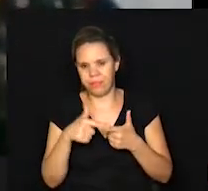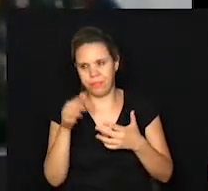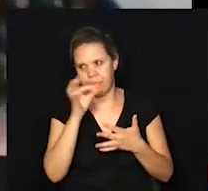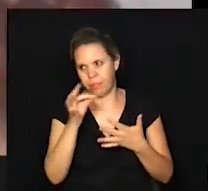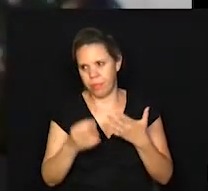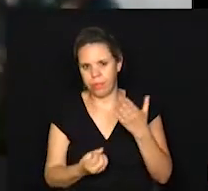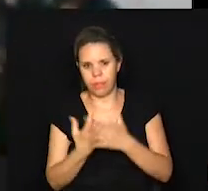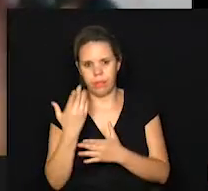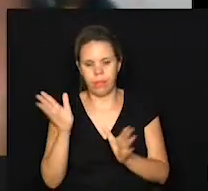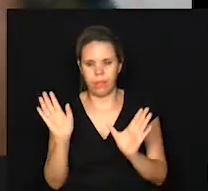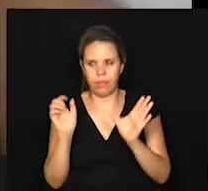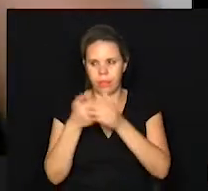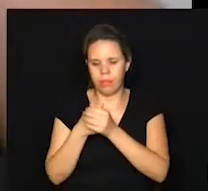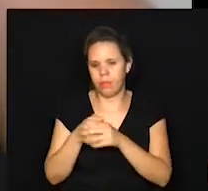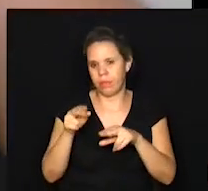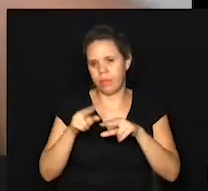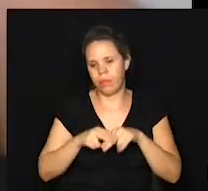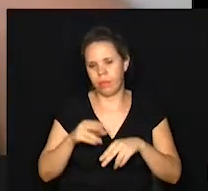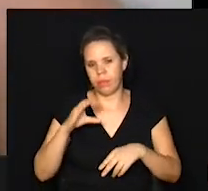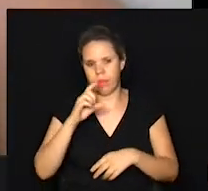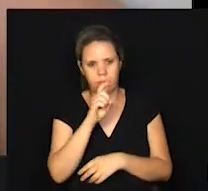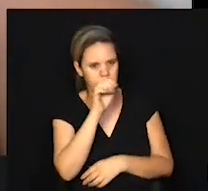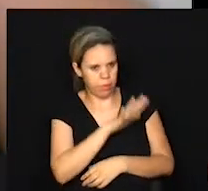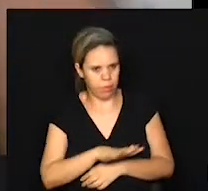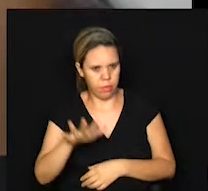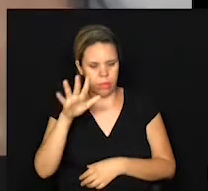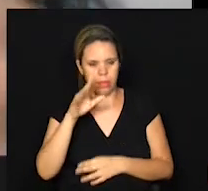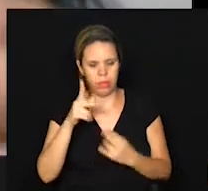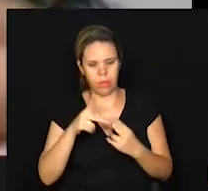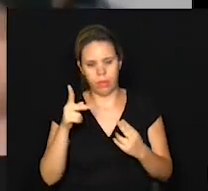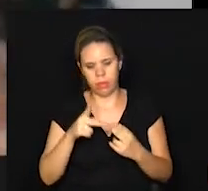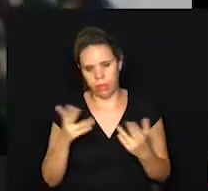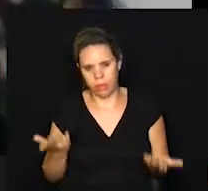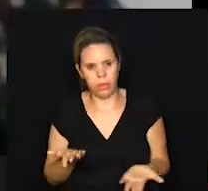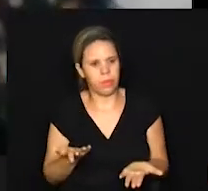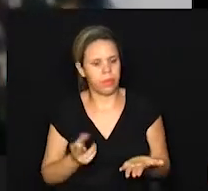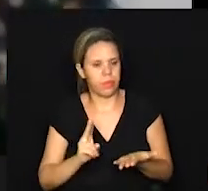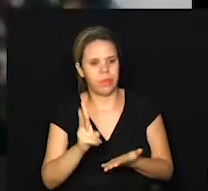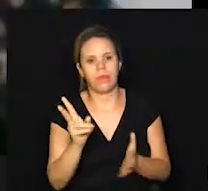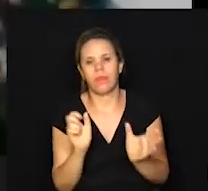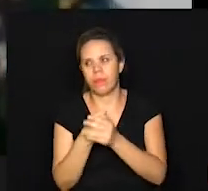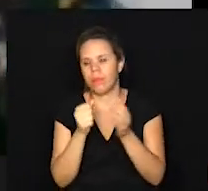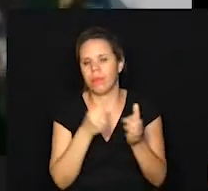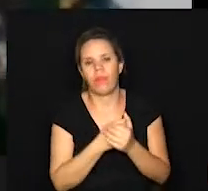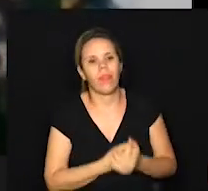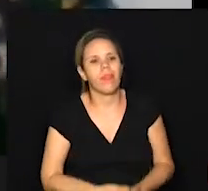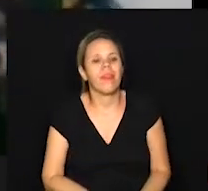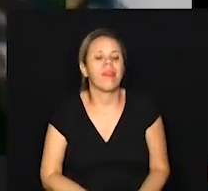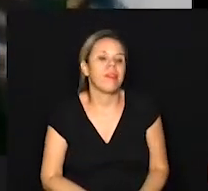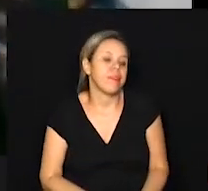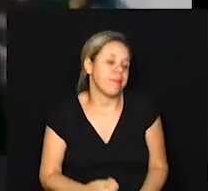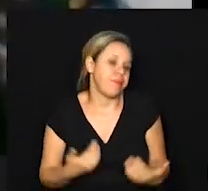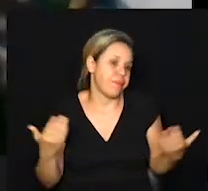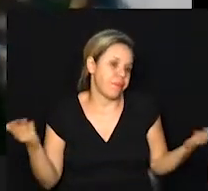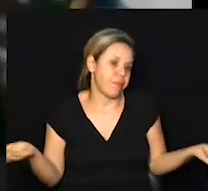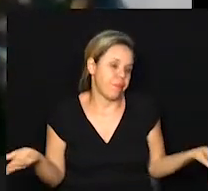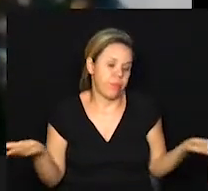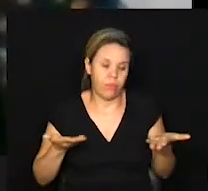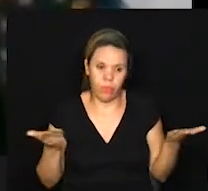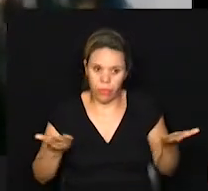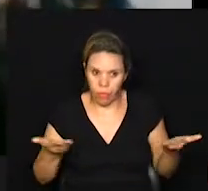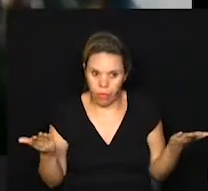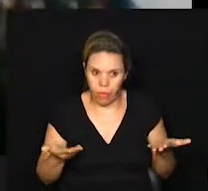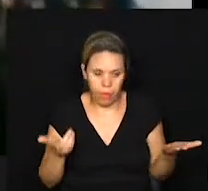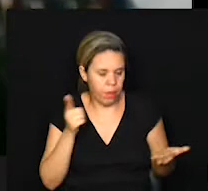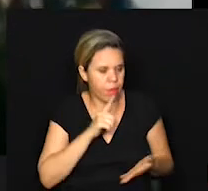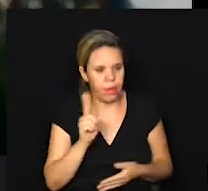estão embaixo do tapete, que há outras situações e que eles continuam escondendo isso. Então, hoje, eu não